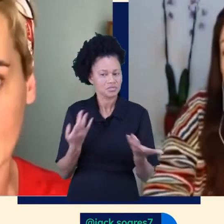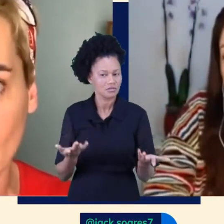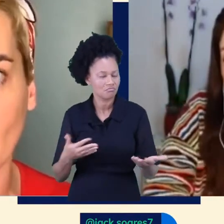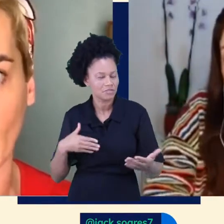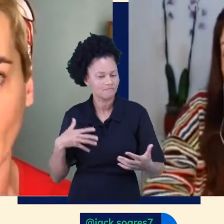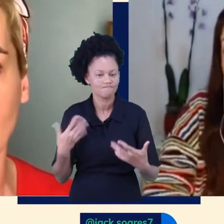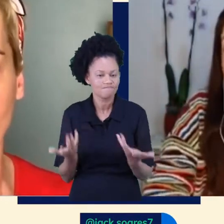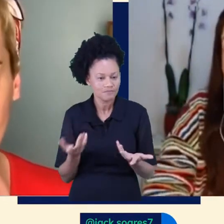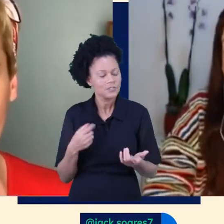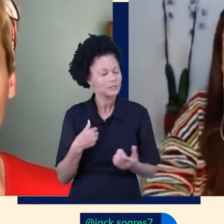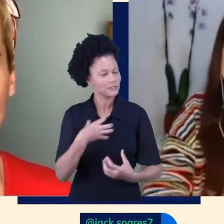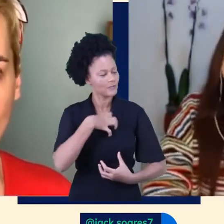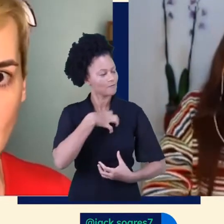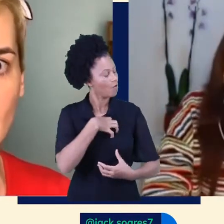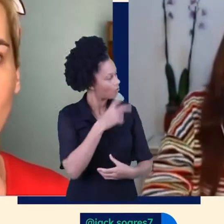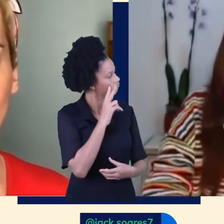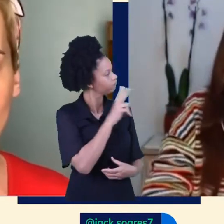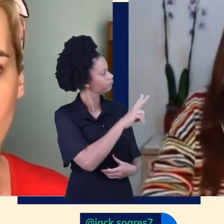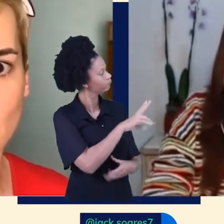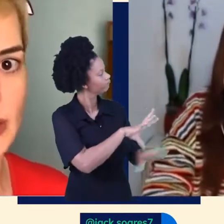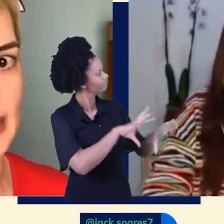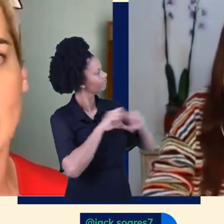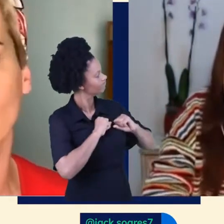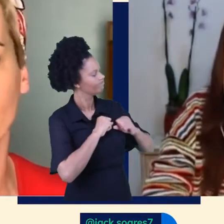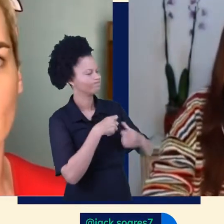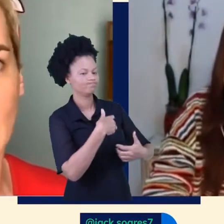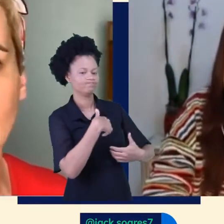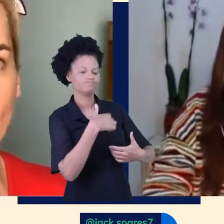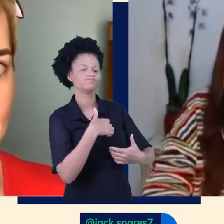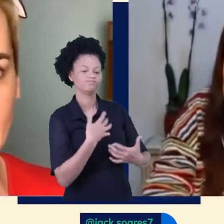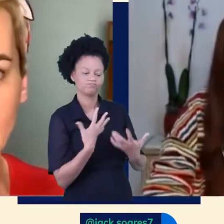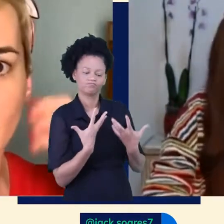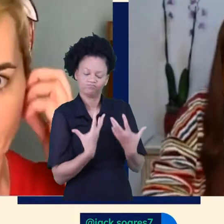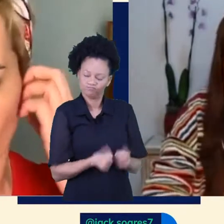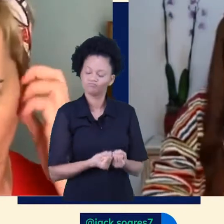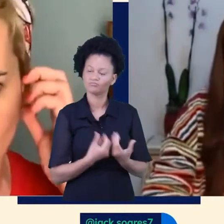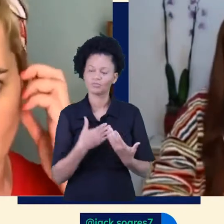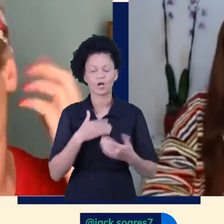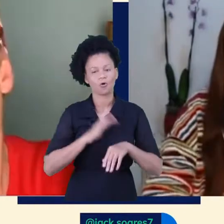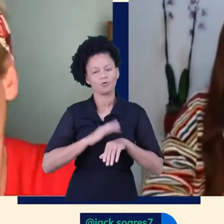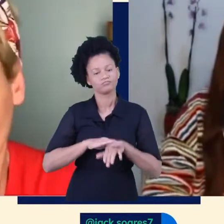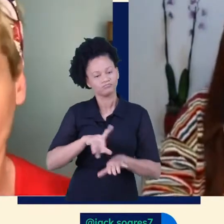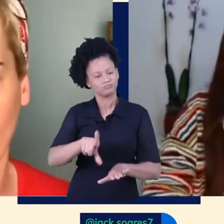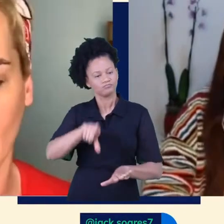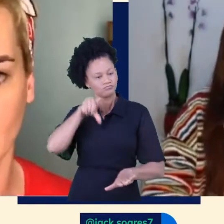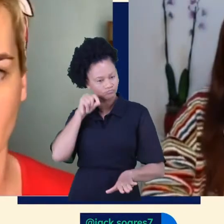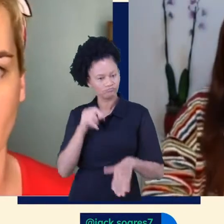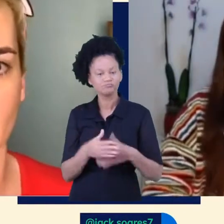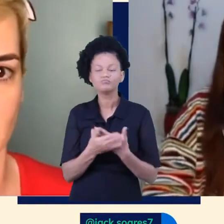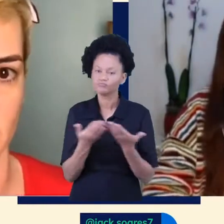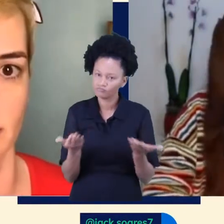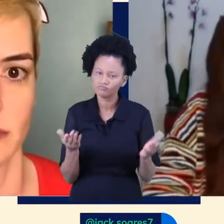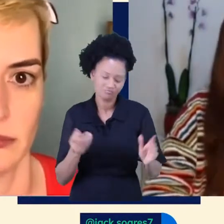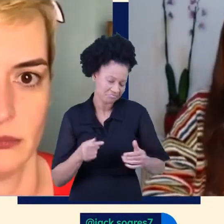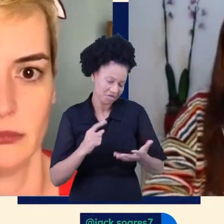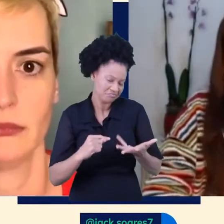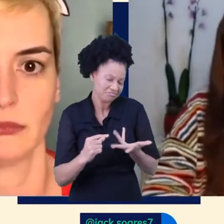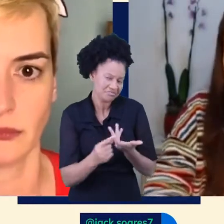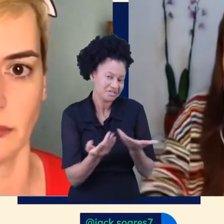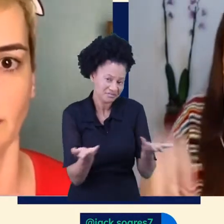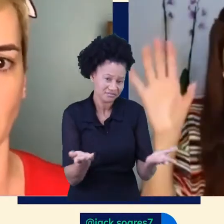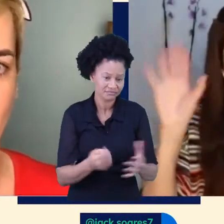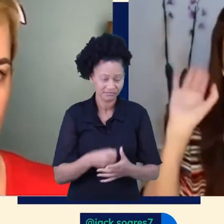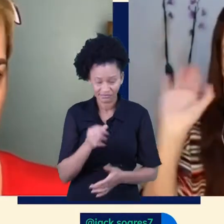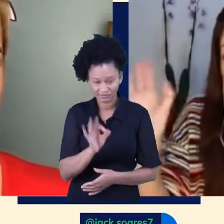e fortalecido para expressar a sua sexualidade, sua vontade, claro. Sua orientação, enfim, não é isso? Sei lá. Exatamente.